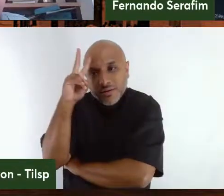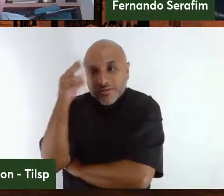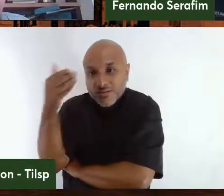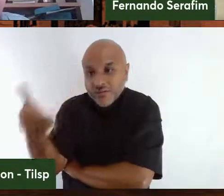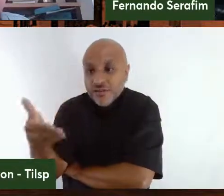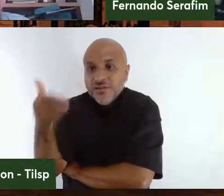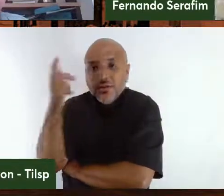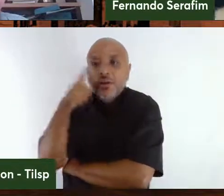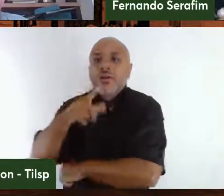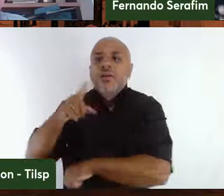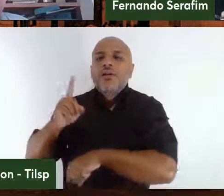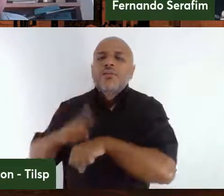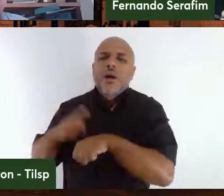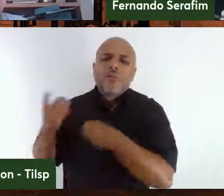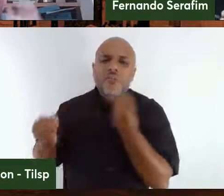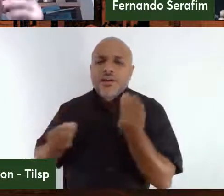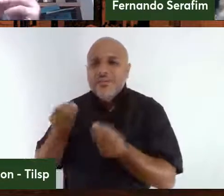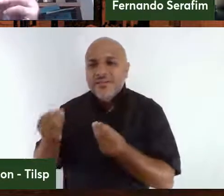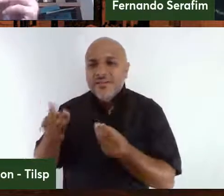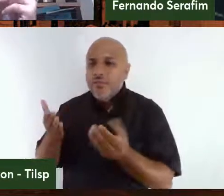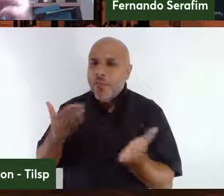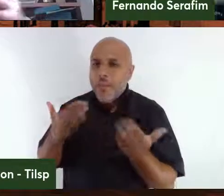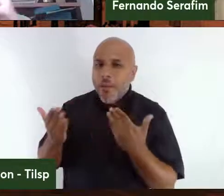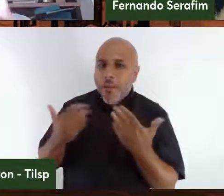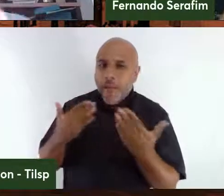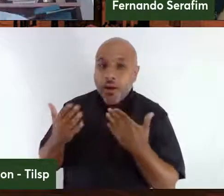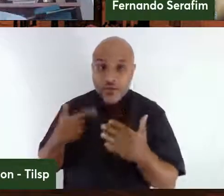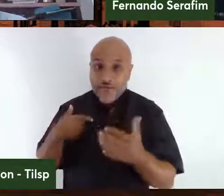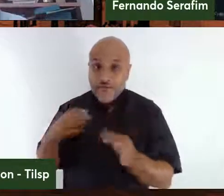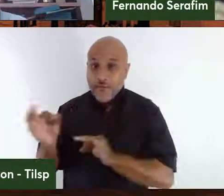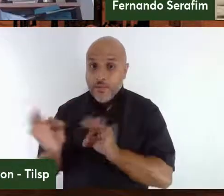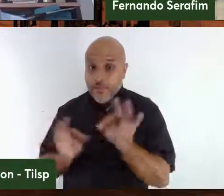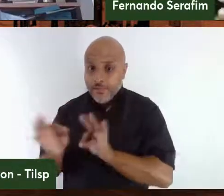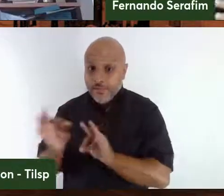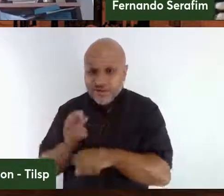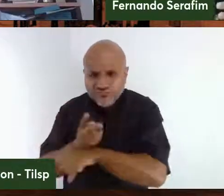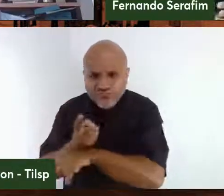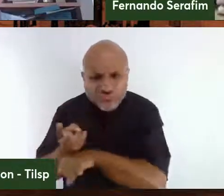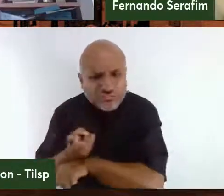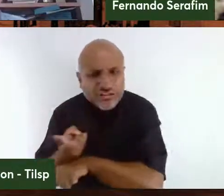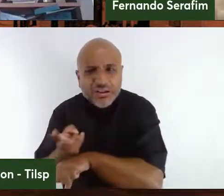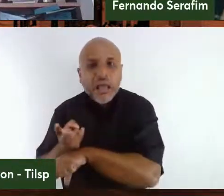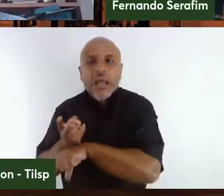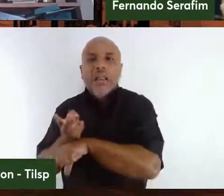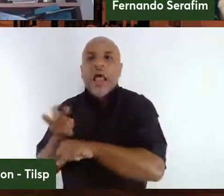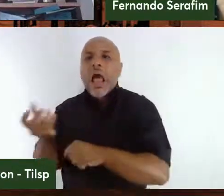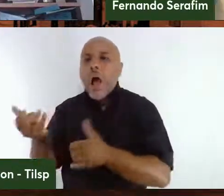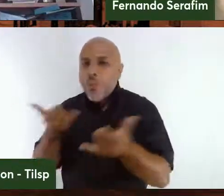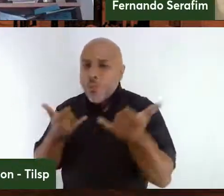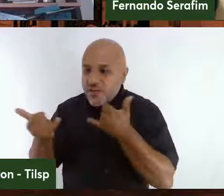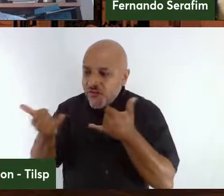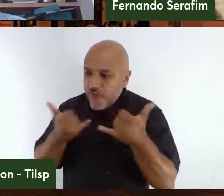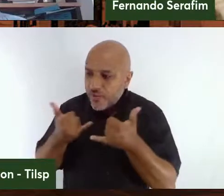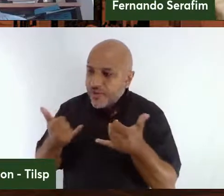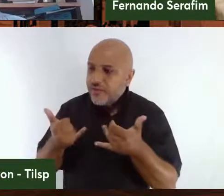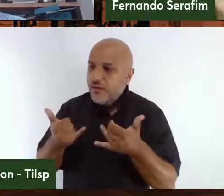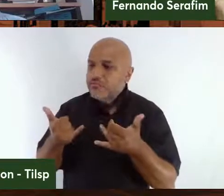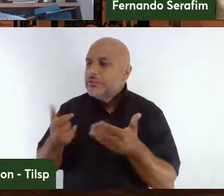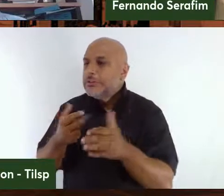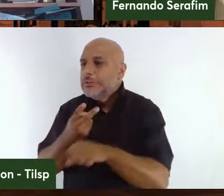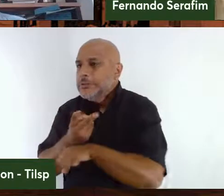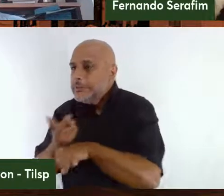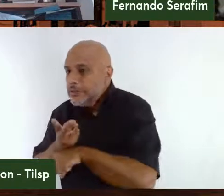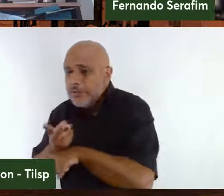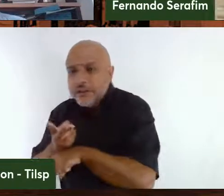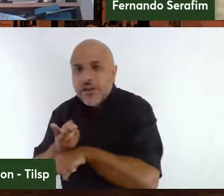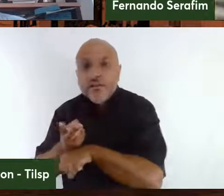estava pensando sobre esse nosso papo, estava me preparando aqui, buscando algumas informações, e nessa busca, Milton,